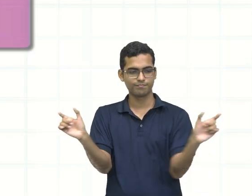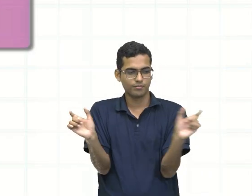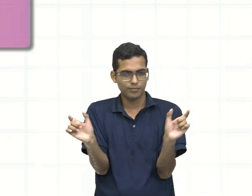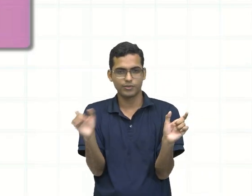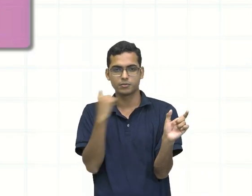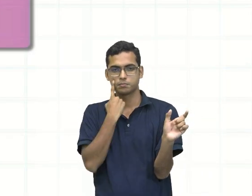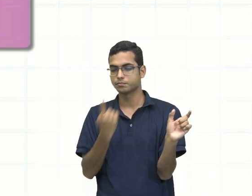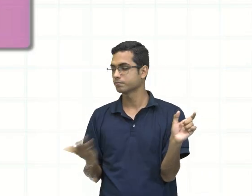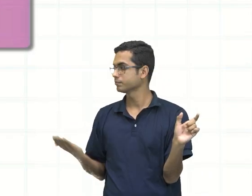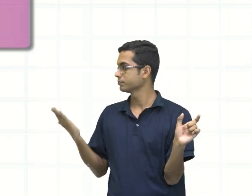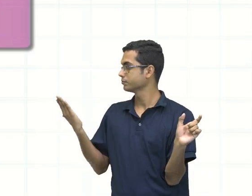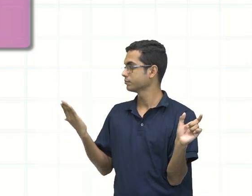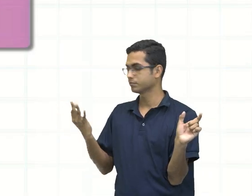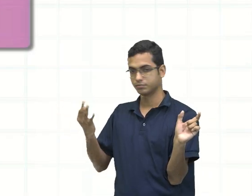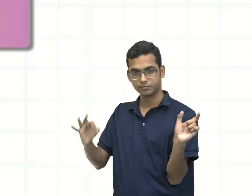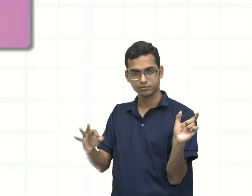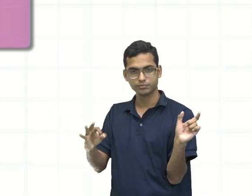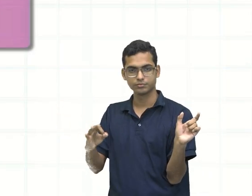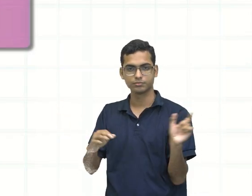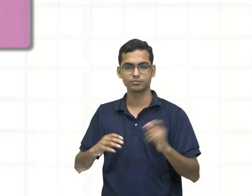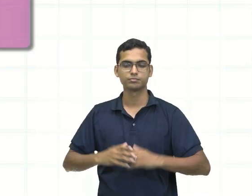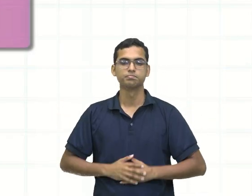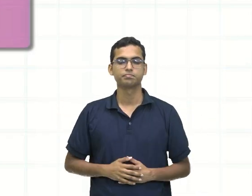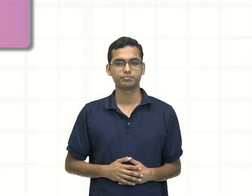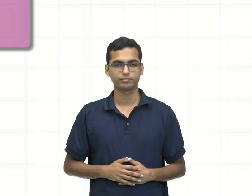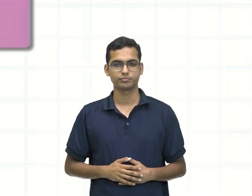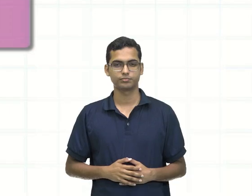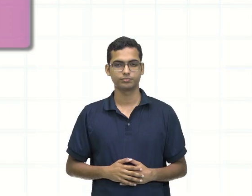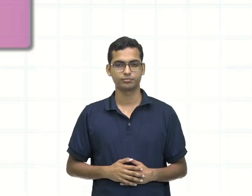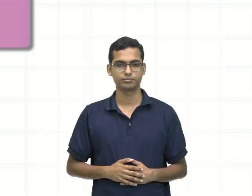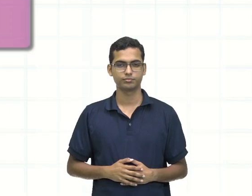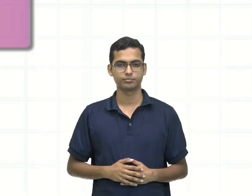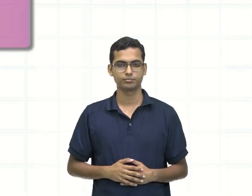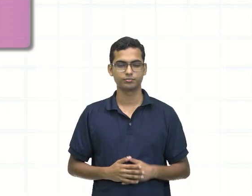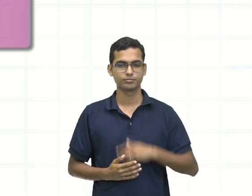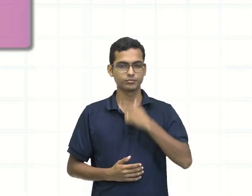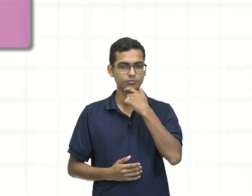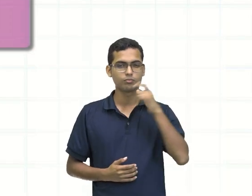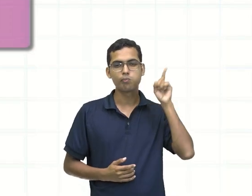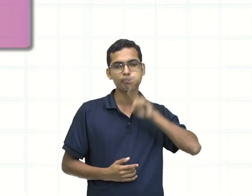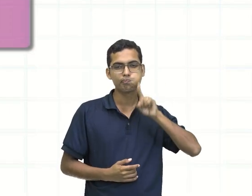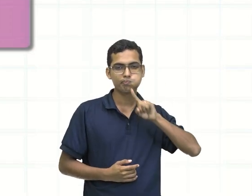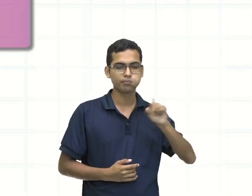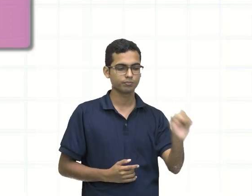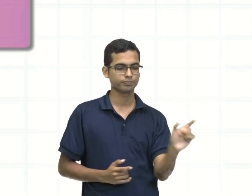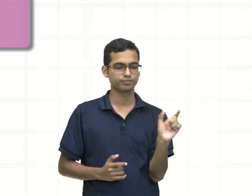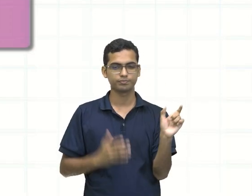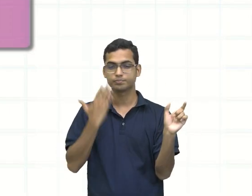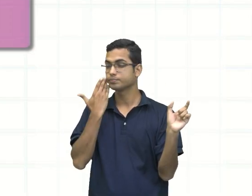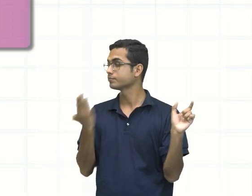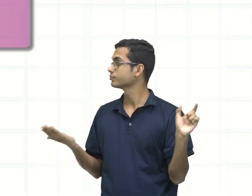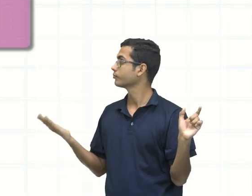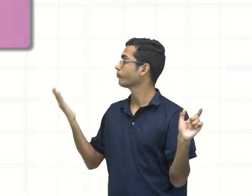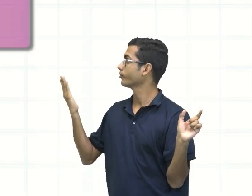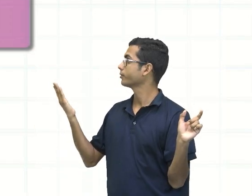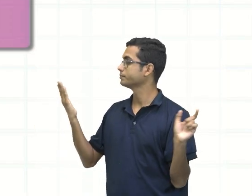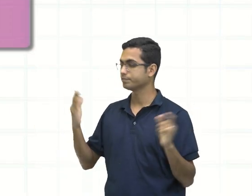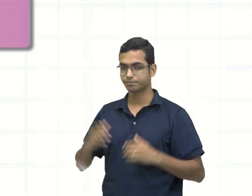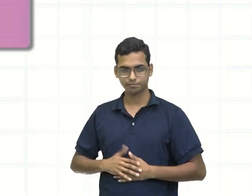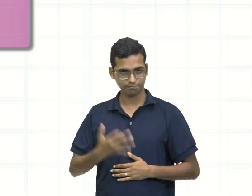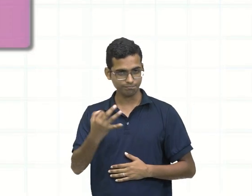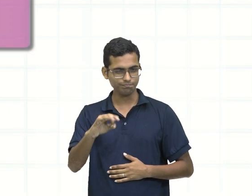Closet. Closet. Closet. Closet. Tudo